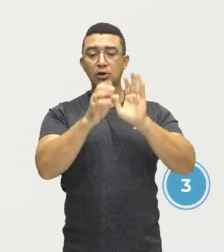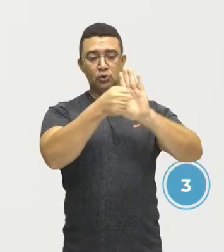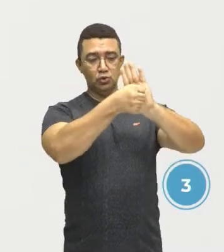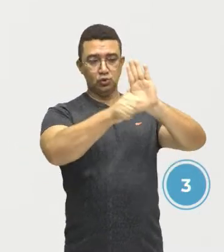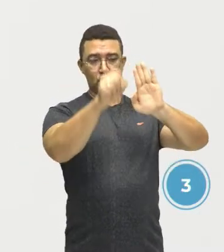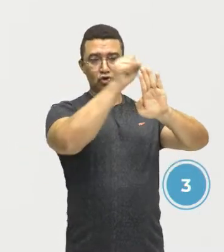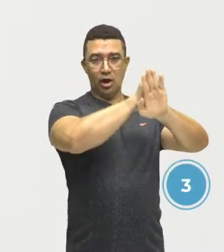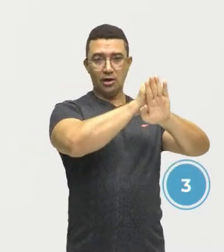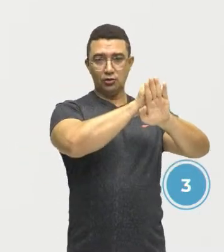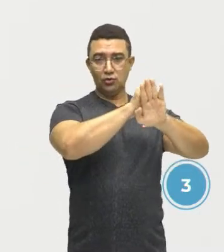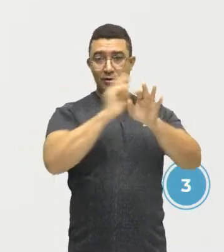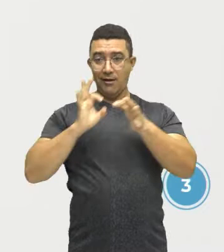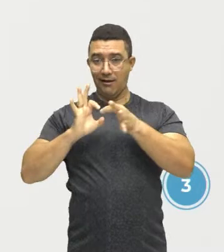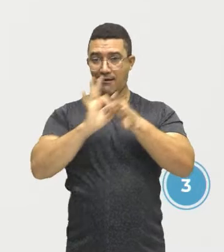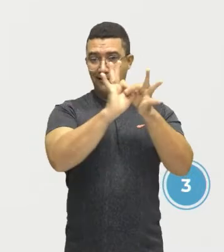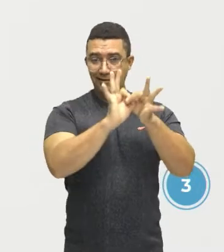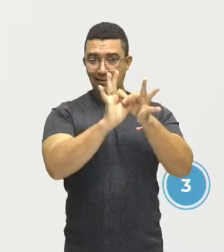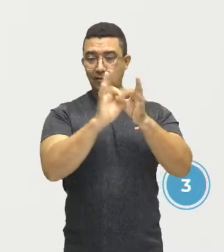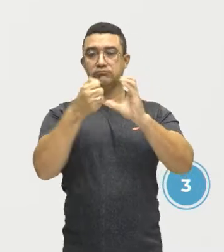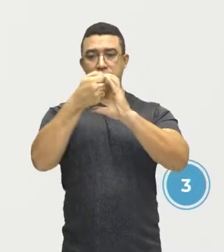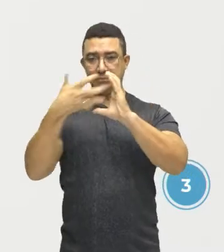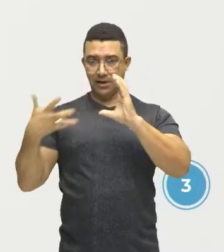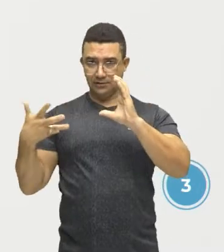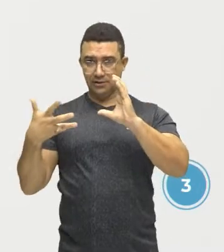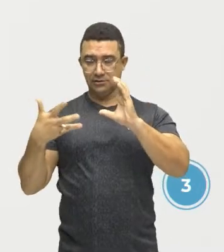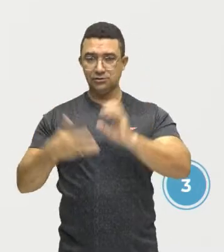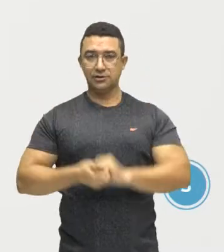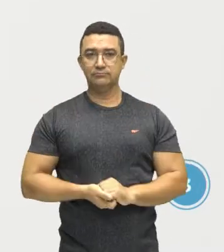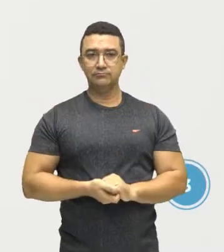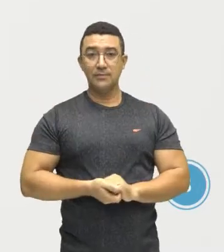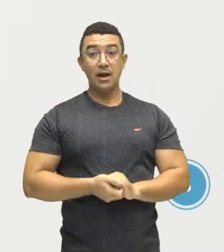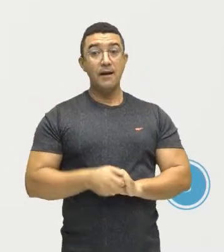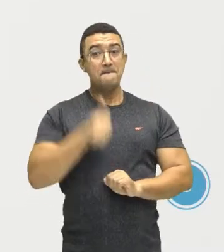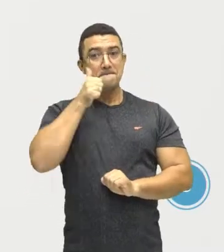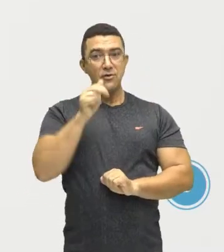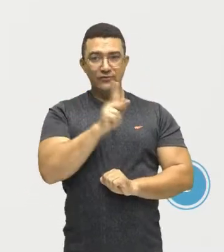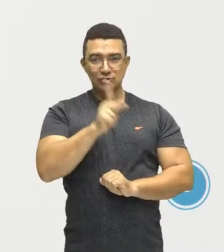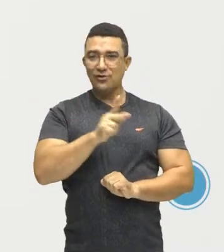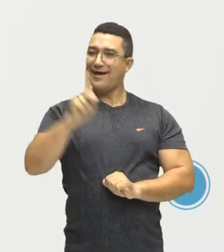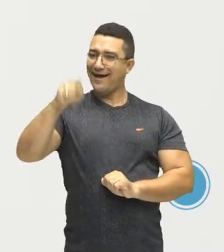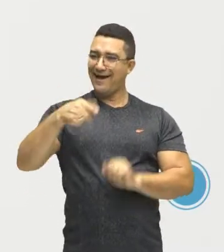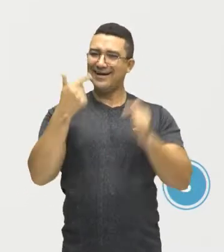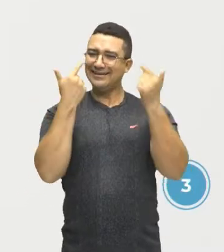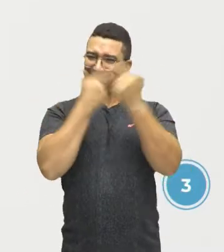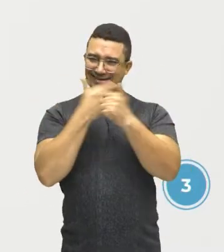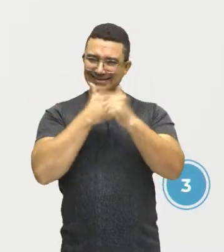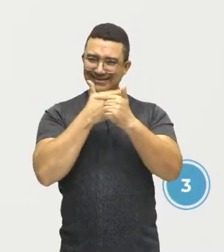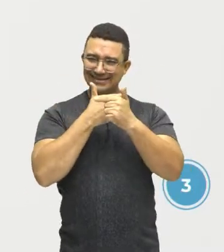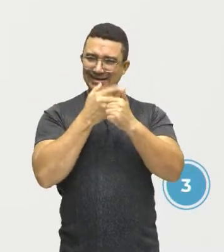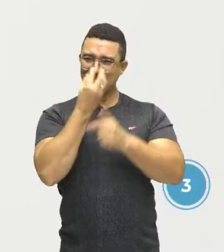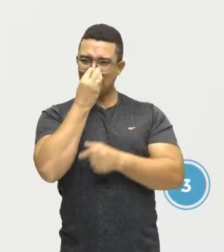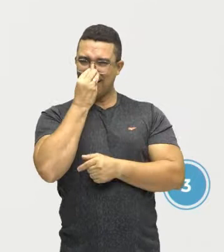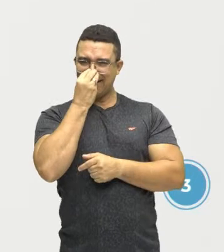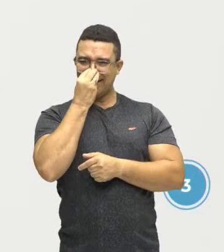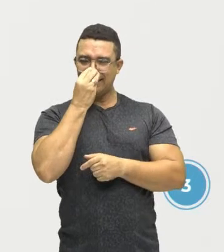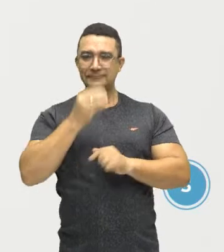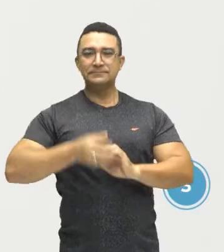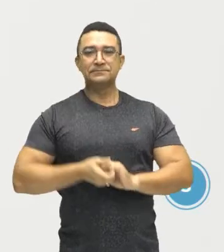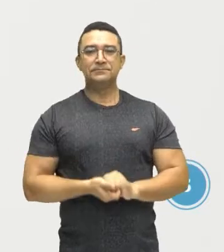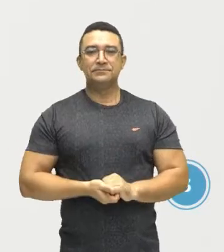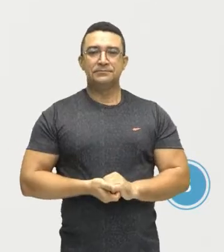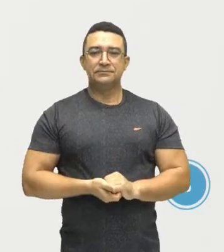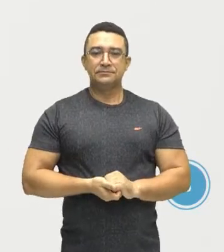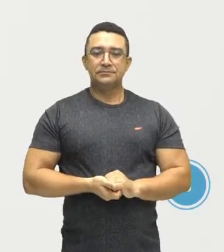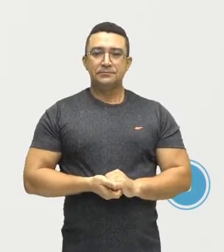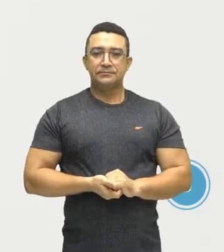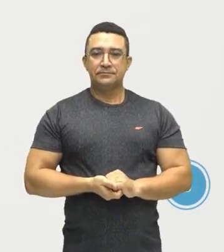característica, ao estado a que ela se encontra, divertida. Então, temos aí o verbo de ligação. Vamos